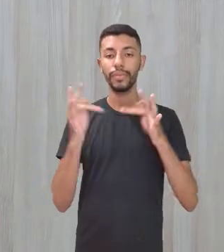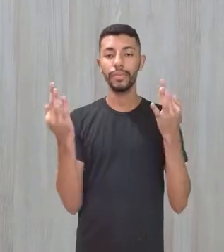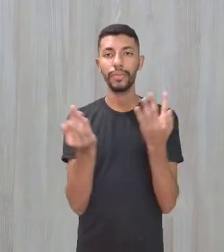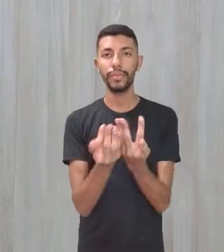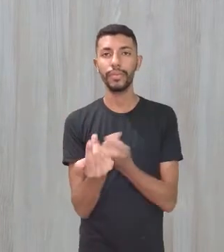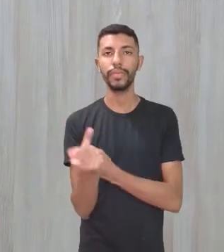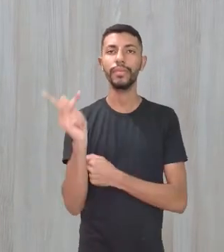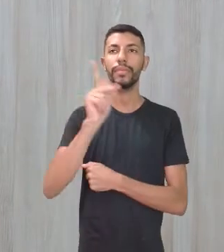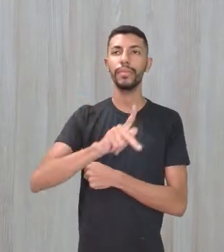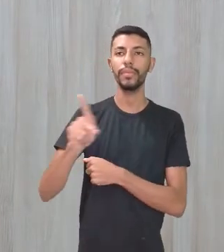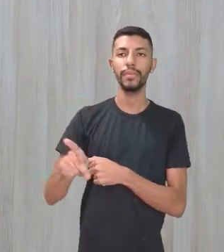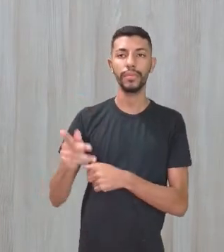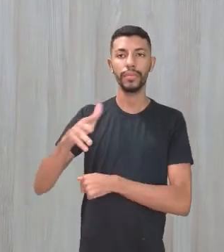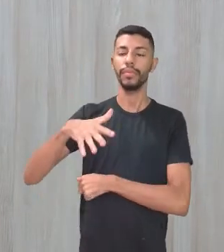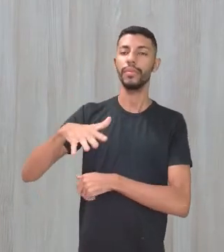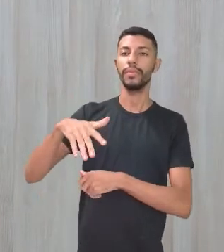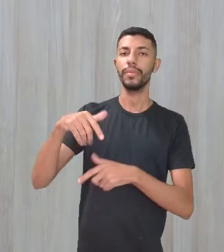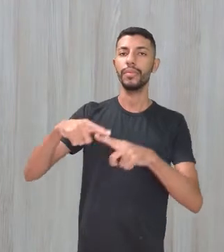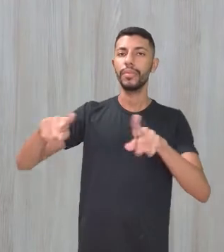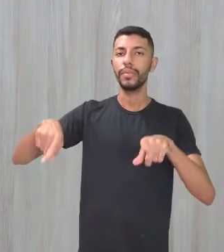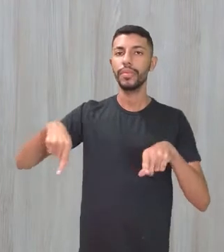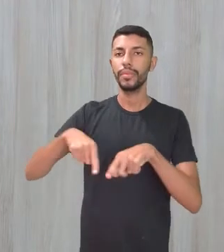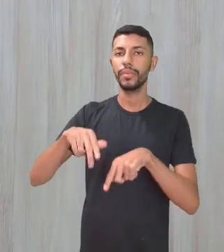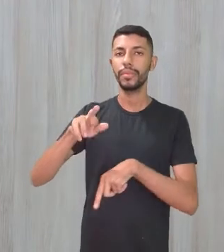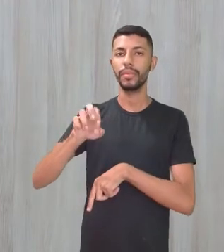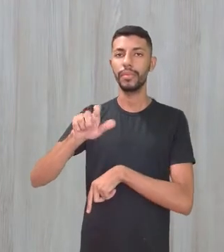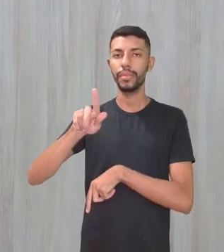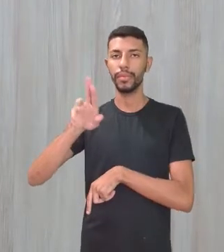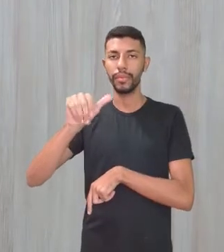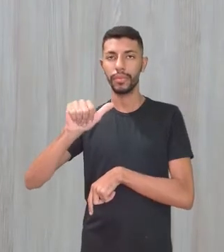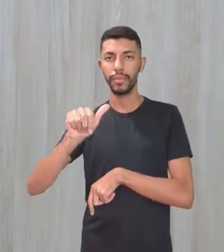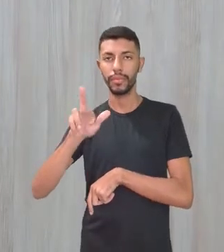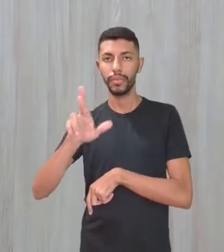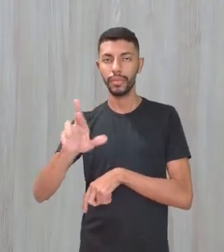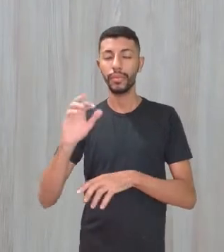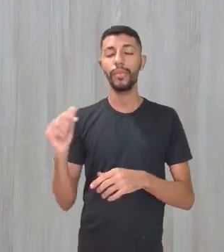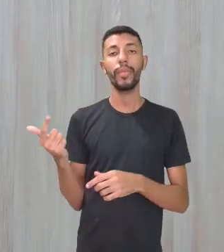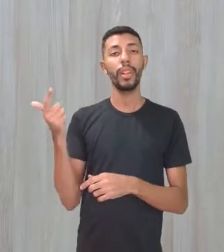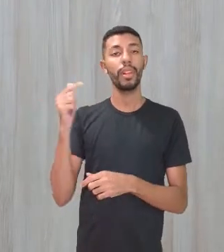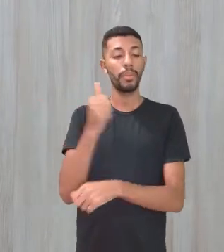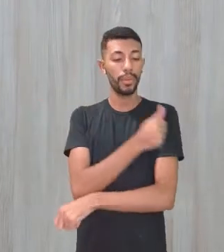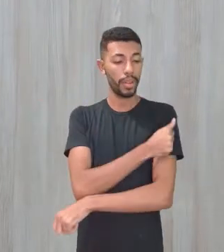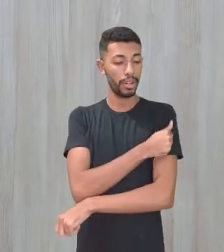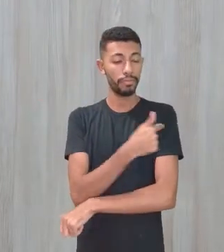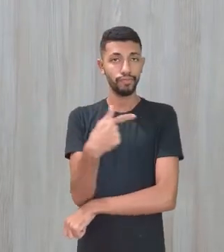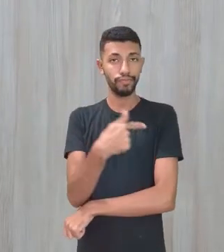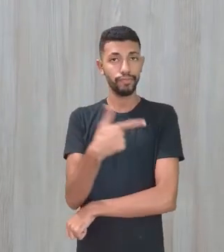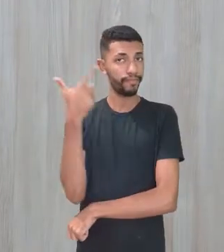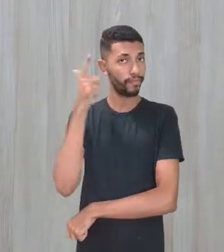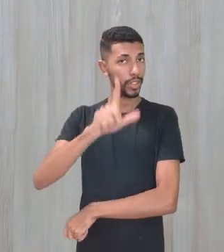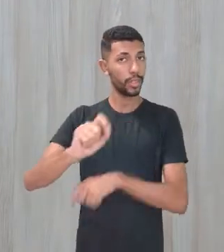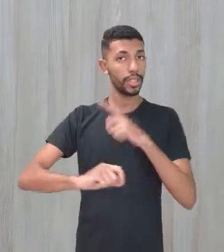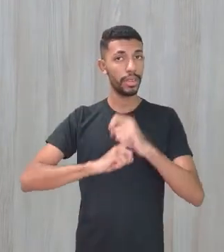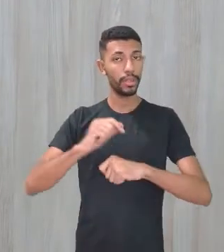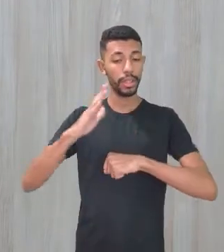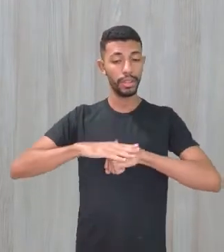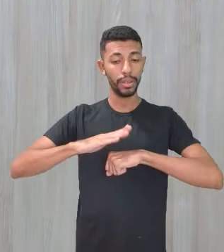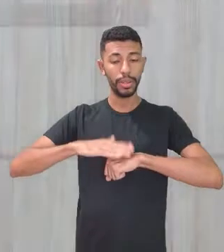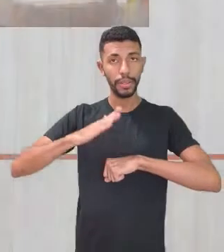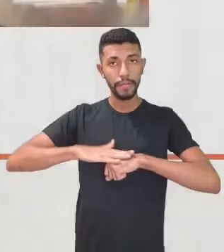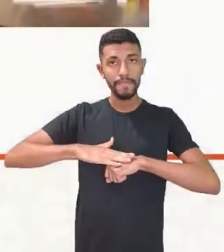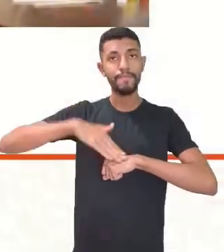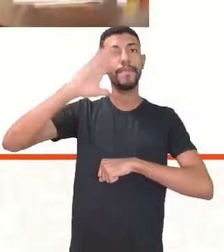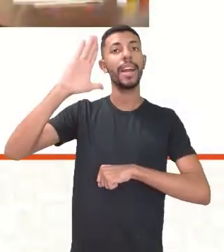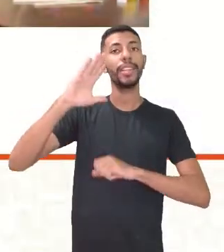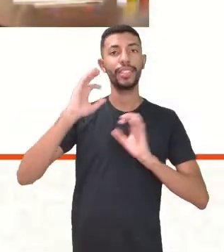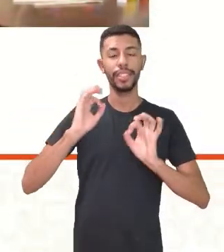a professora da sala regular, para que esse estudante ele venha ter cada vez mais autonomia. E